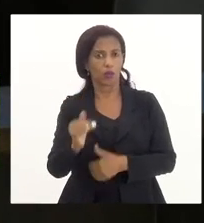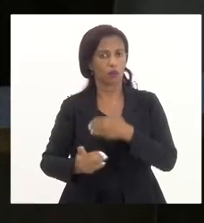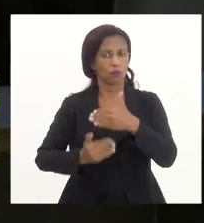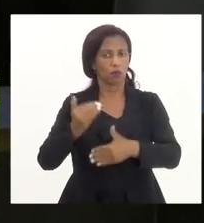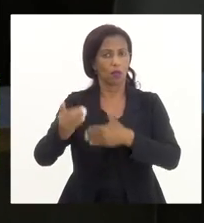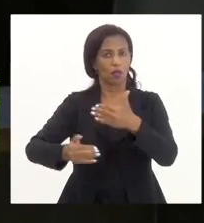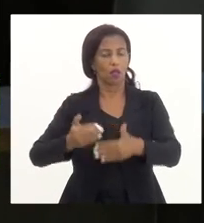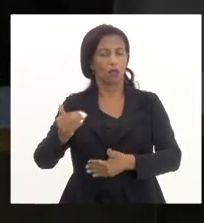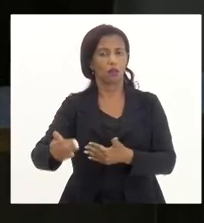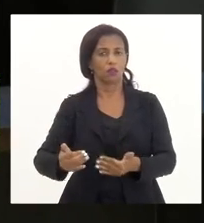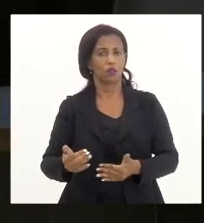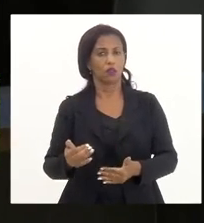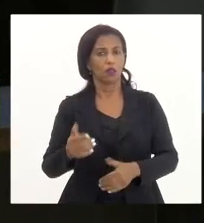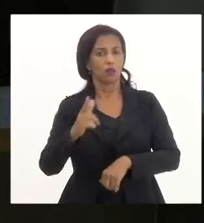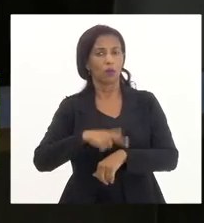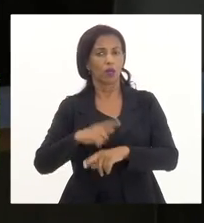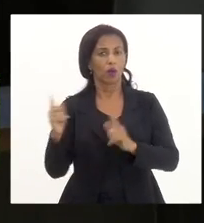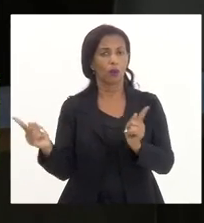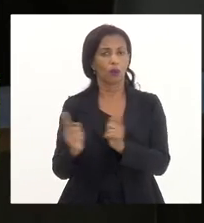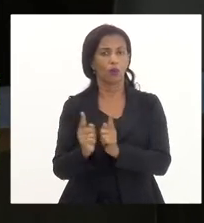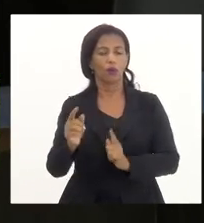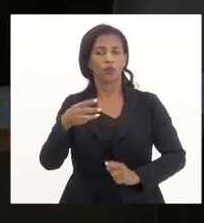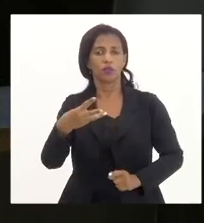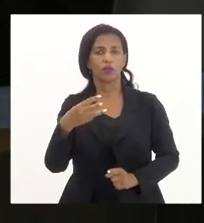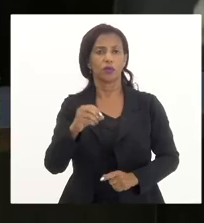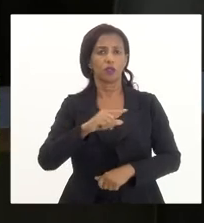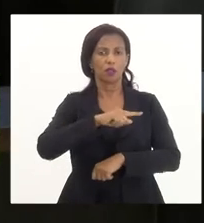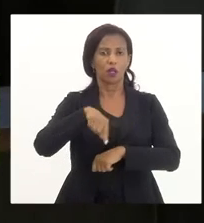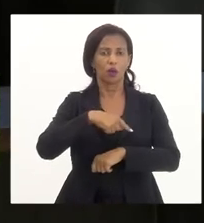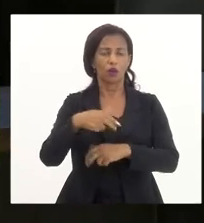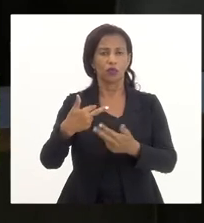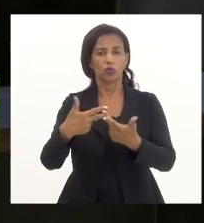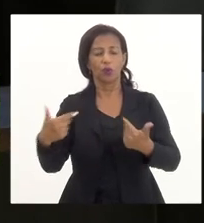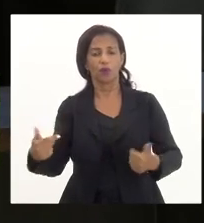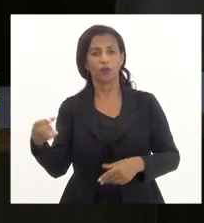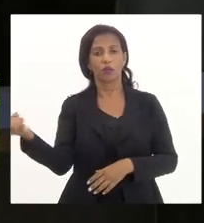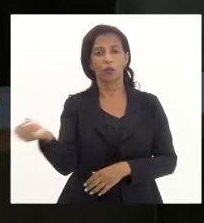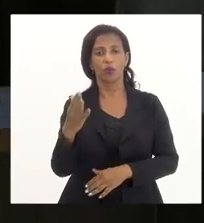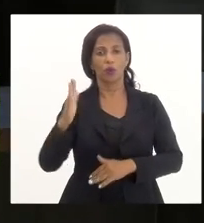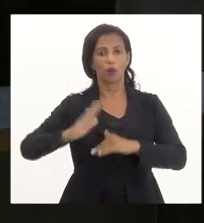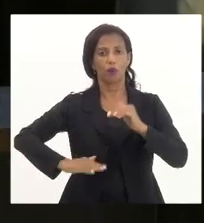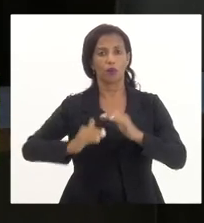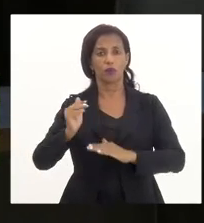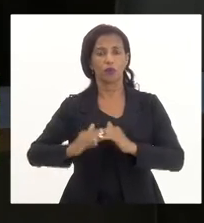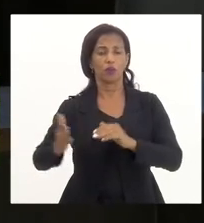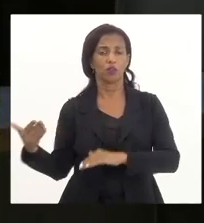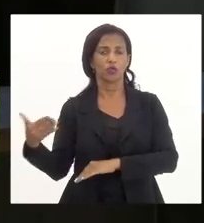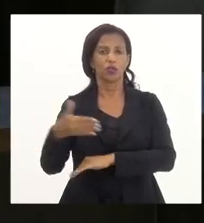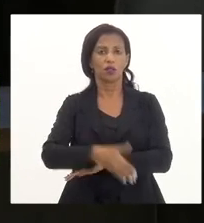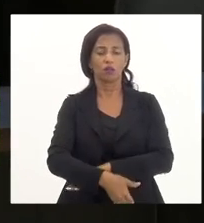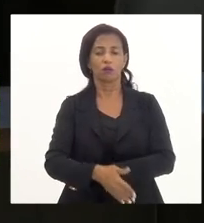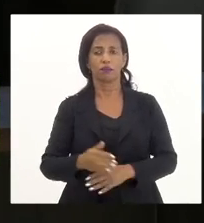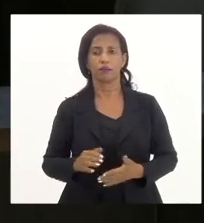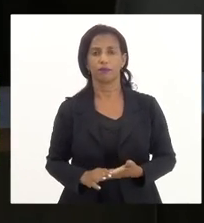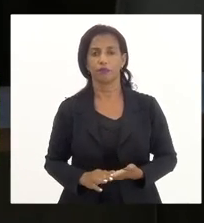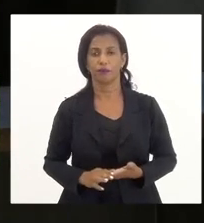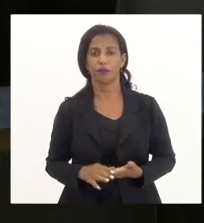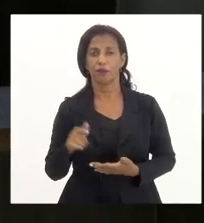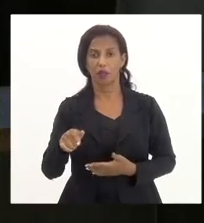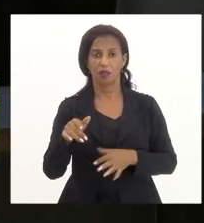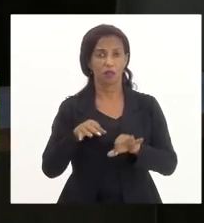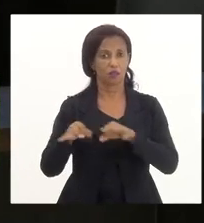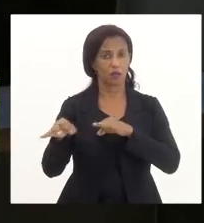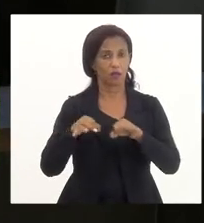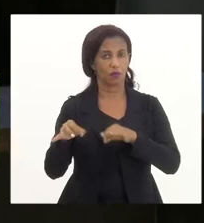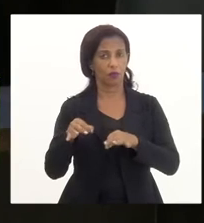três anos e uma carga horária mínima de 30 horas de qualificação para os novos profissionais que ingressaram no serviço público dessa